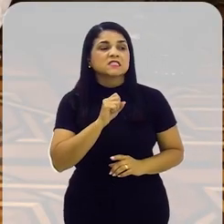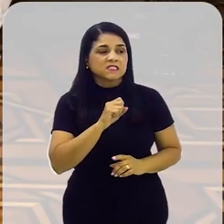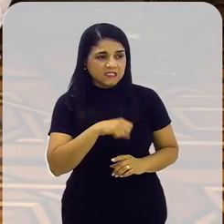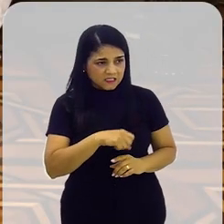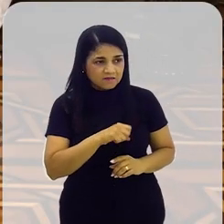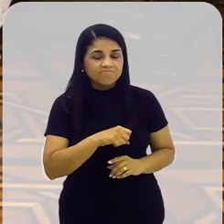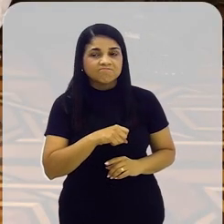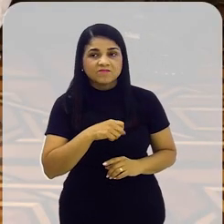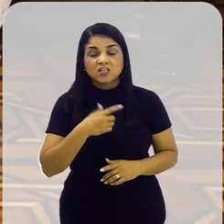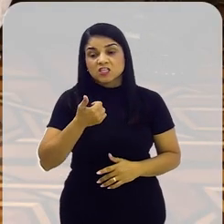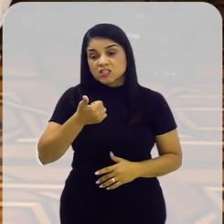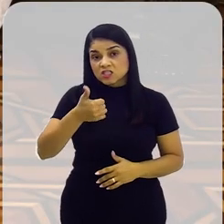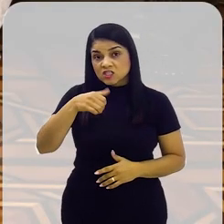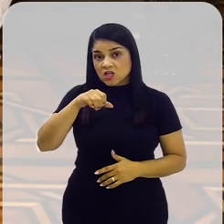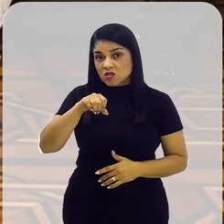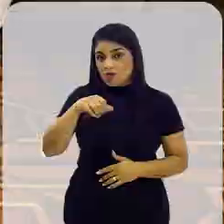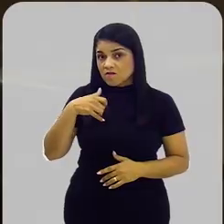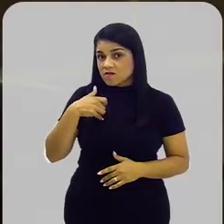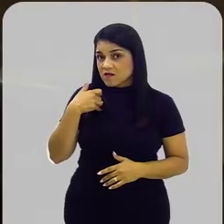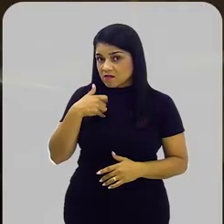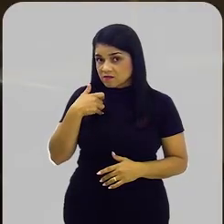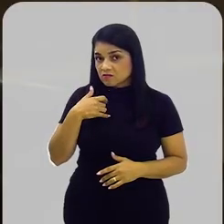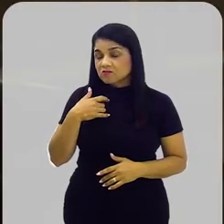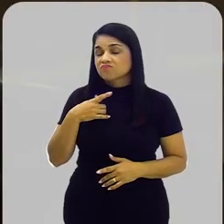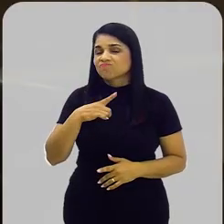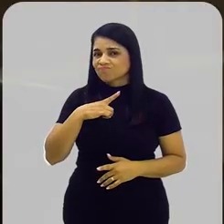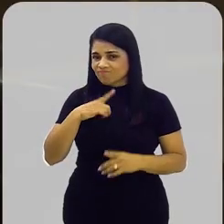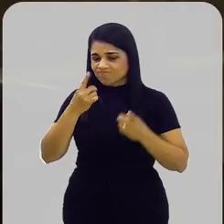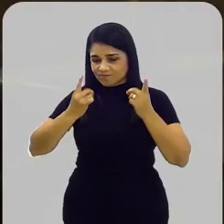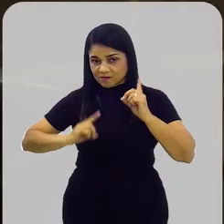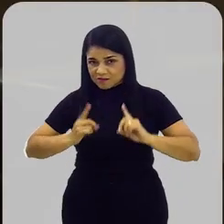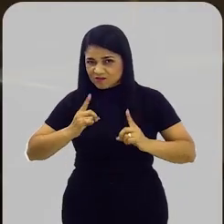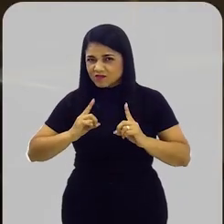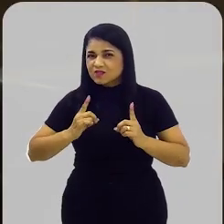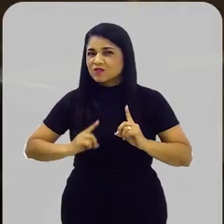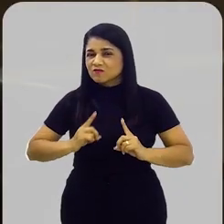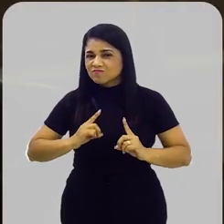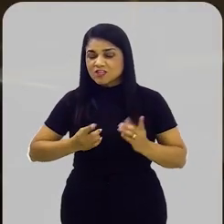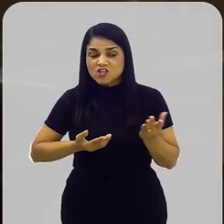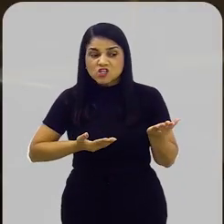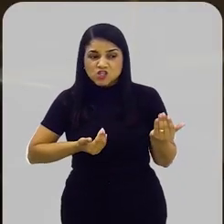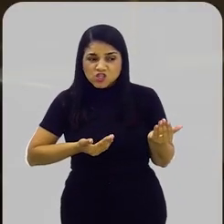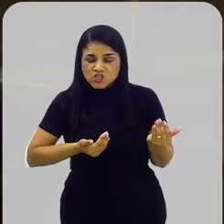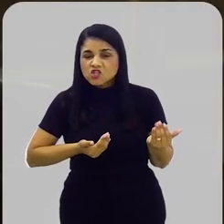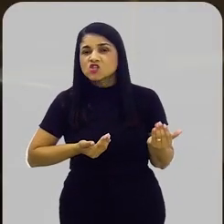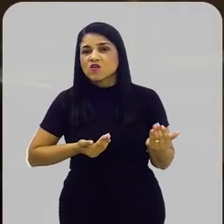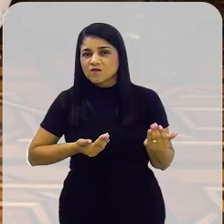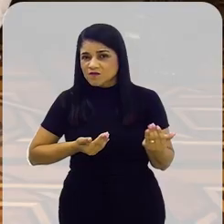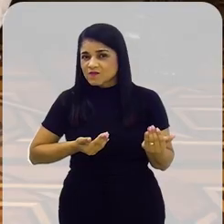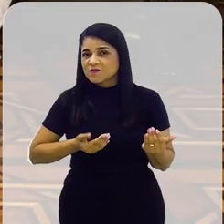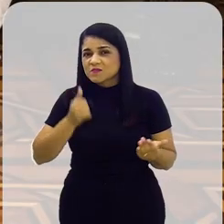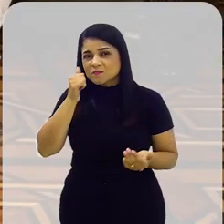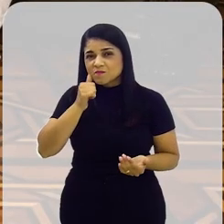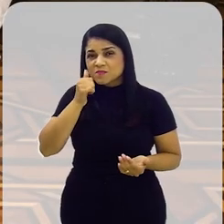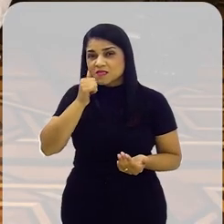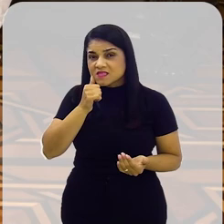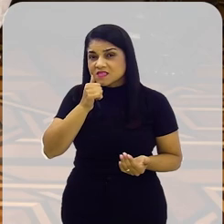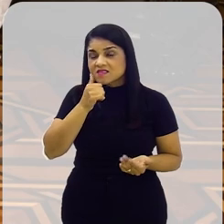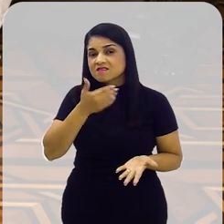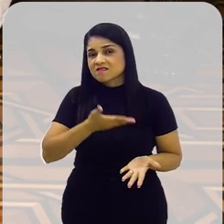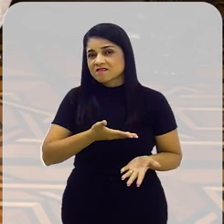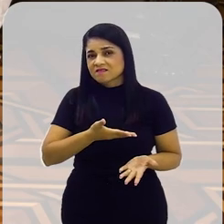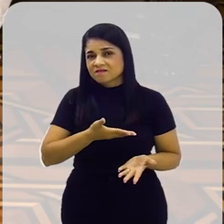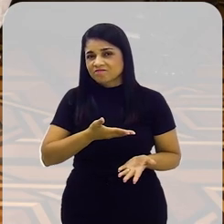tive depressão aos 19 anos. Aos 19 anos? Isso. Uma criança, anos, uma menina, saindo da